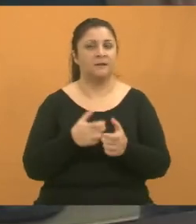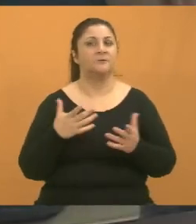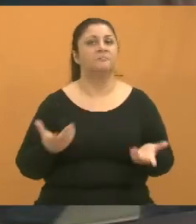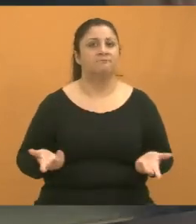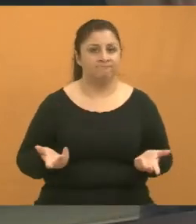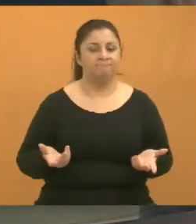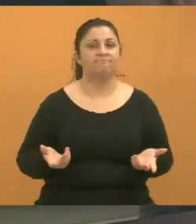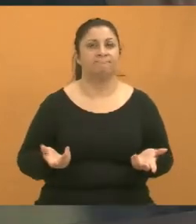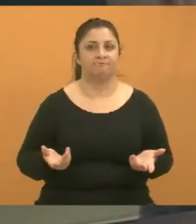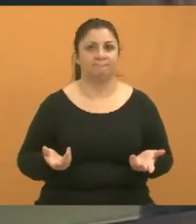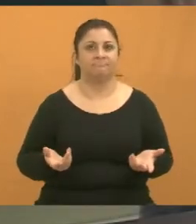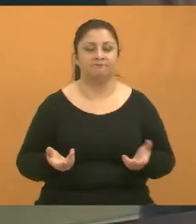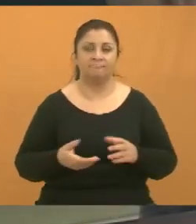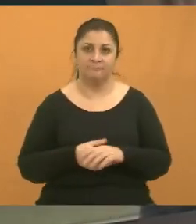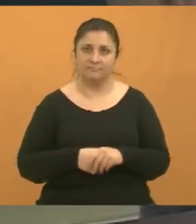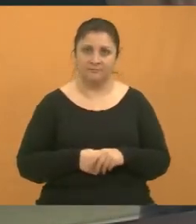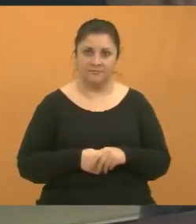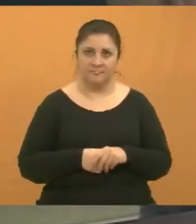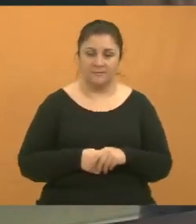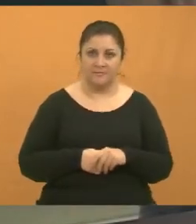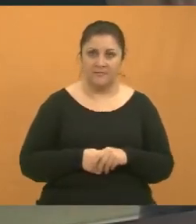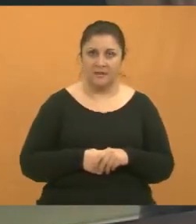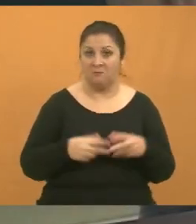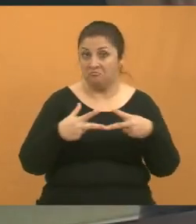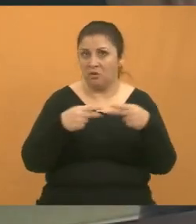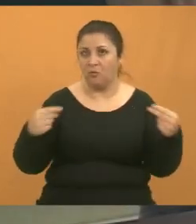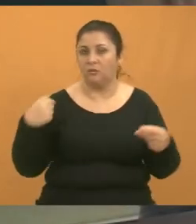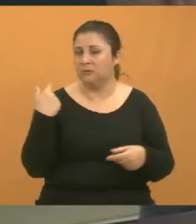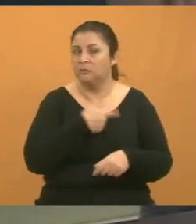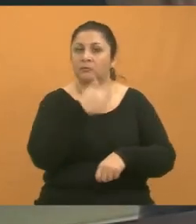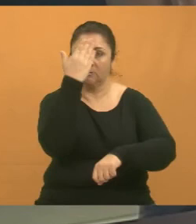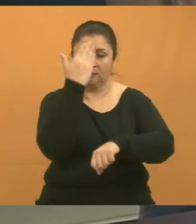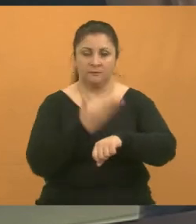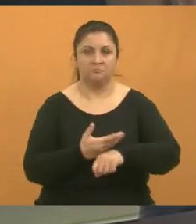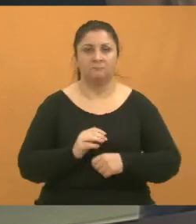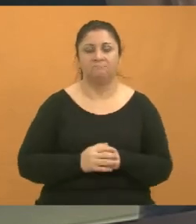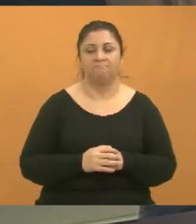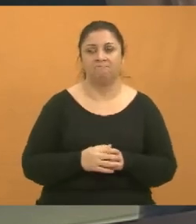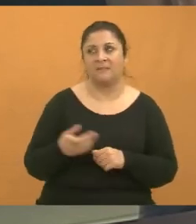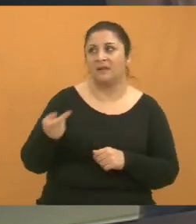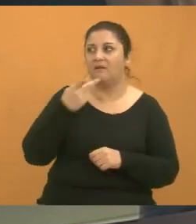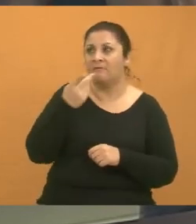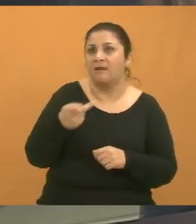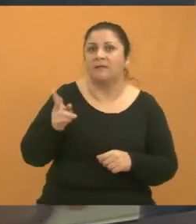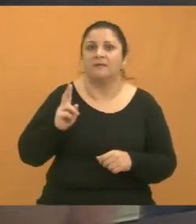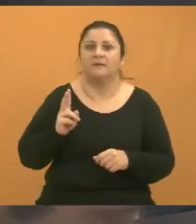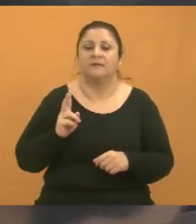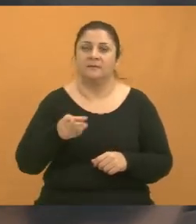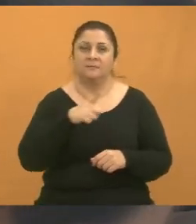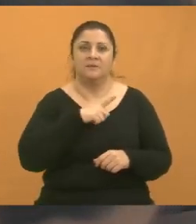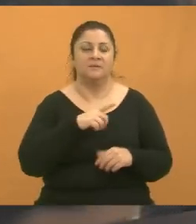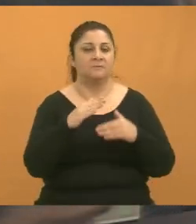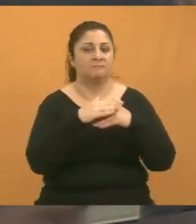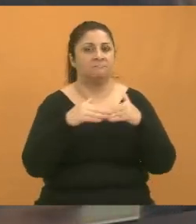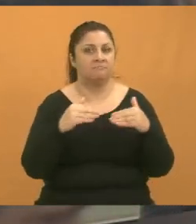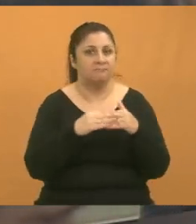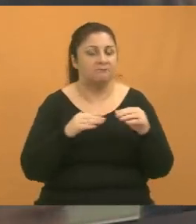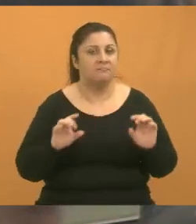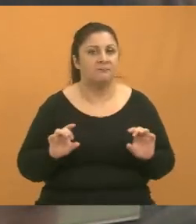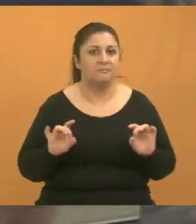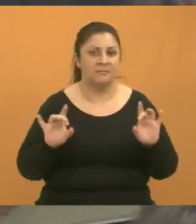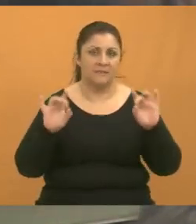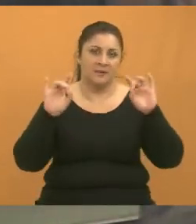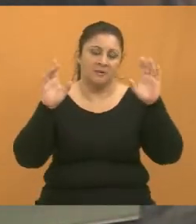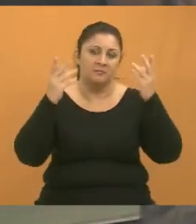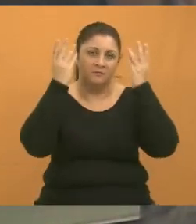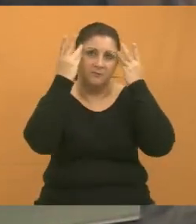bandeiras, né, das quais a gente acredita. Eu confesso para você que eu sempre tive um carinho muito especial por essa questão